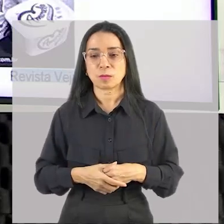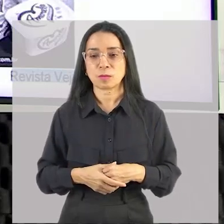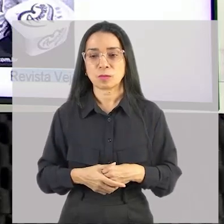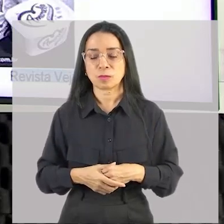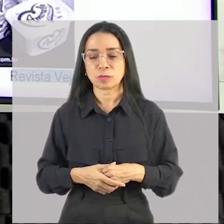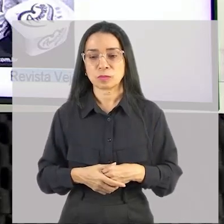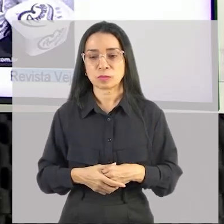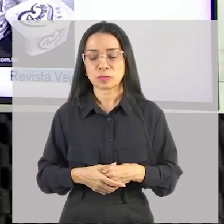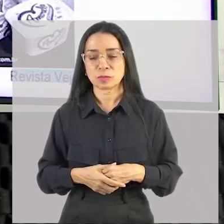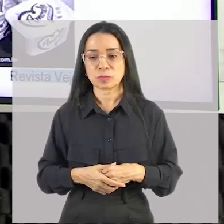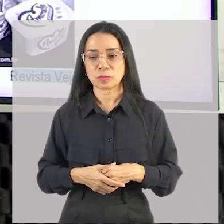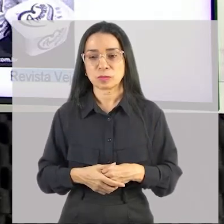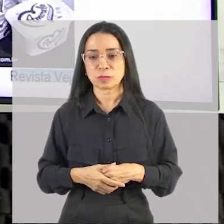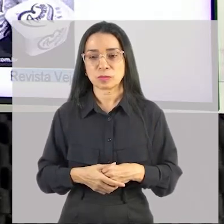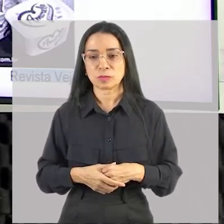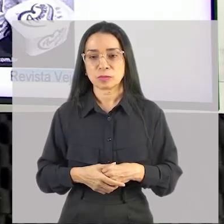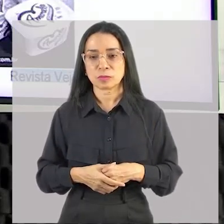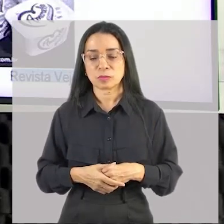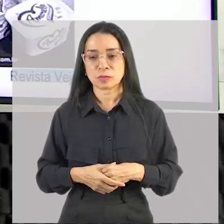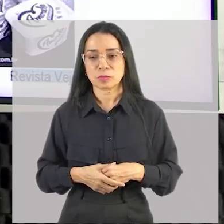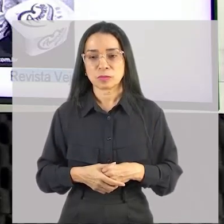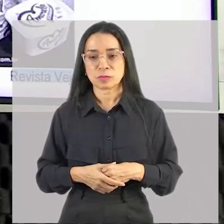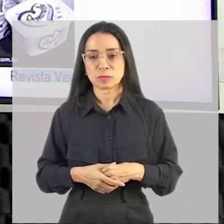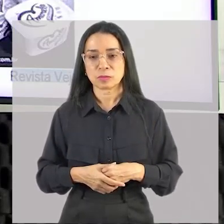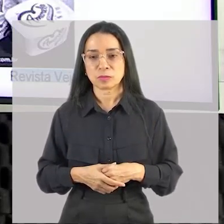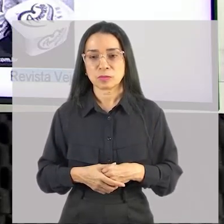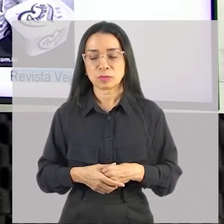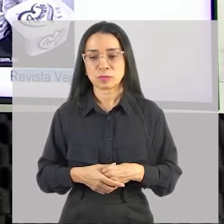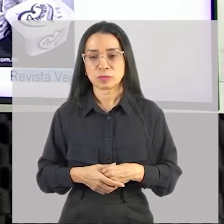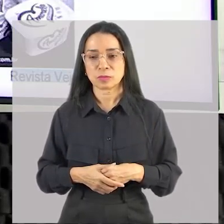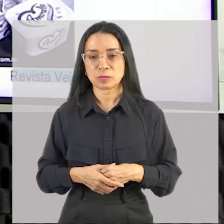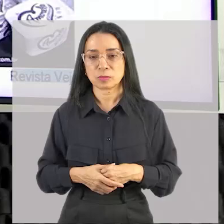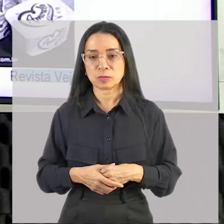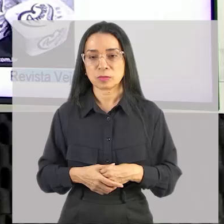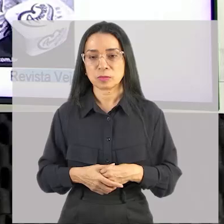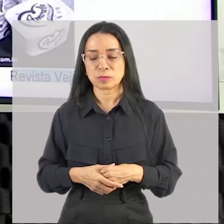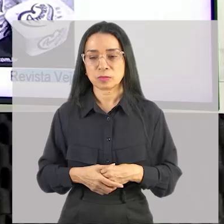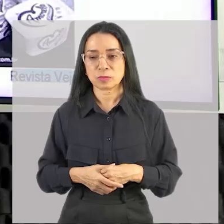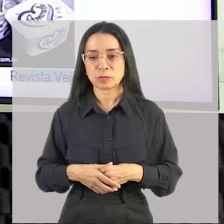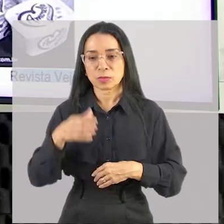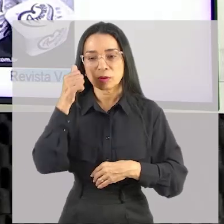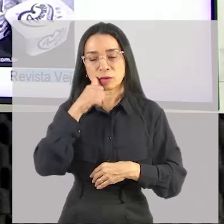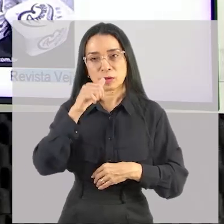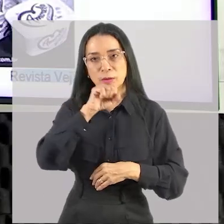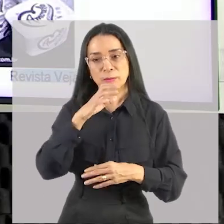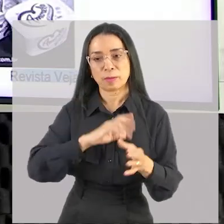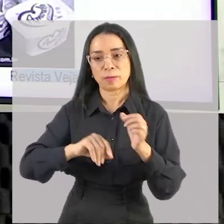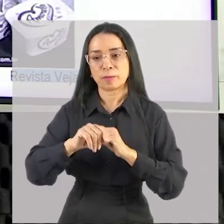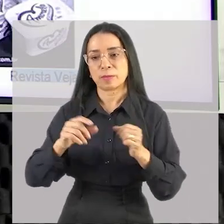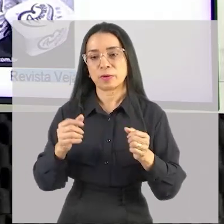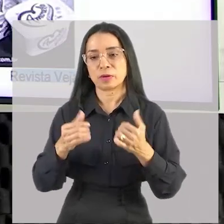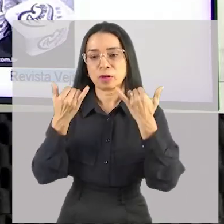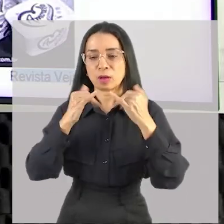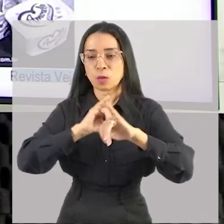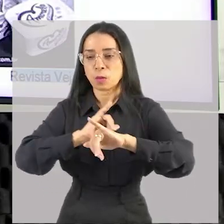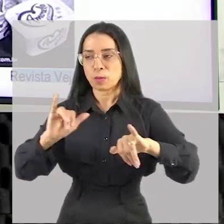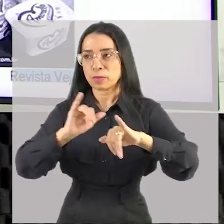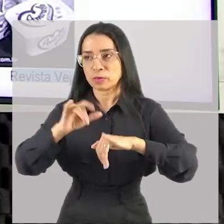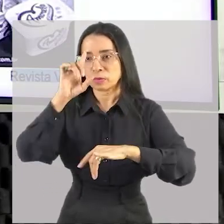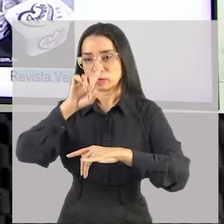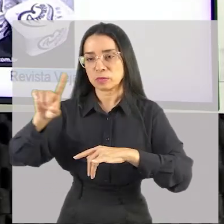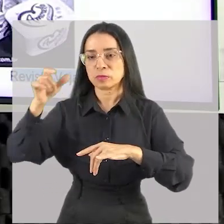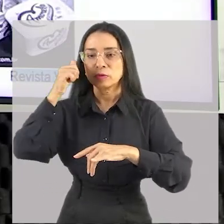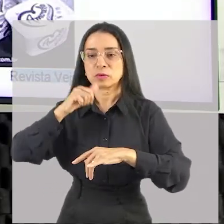a alguém aqui, como você já sabe, simbolicamente, muito provavelmente é mãe, é um comercial Dia das Mães.